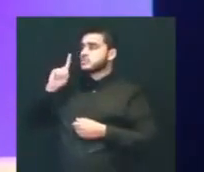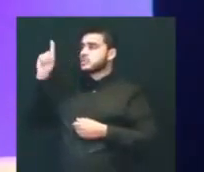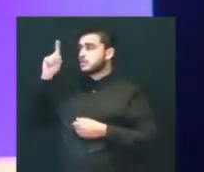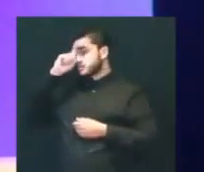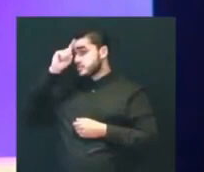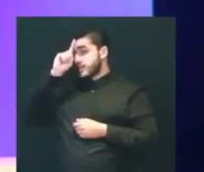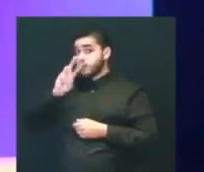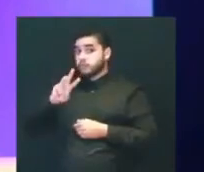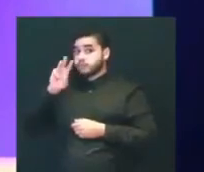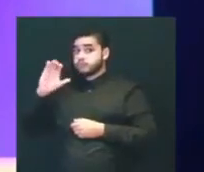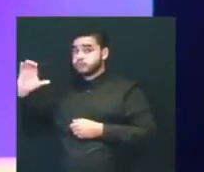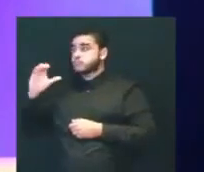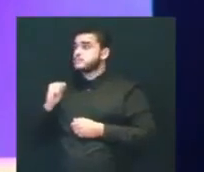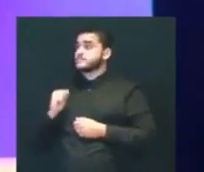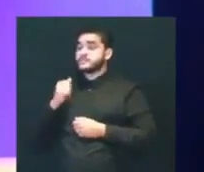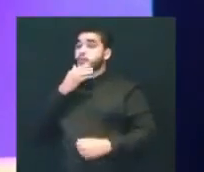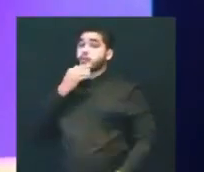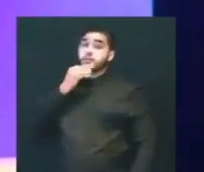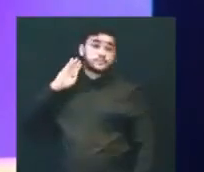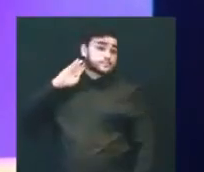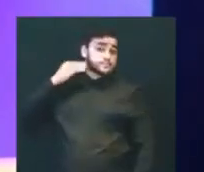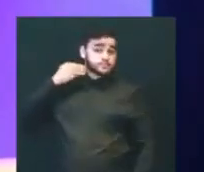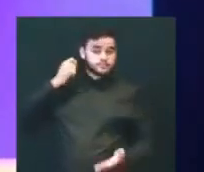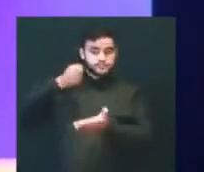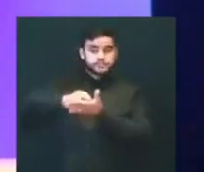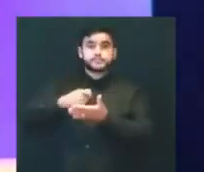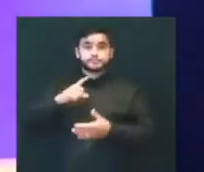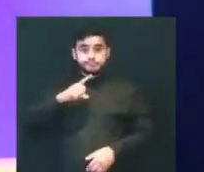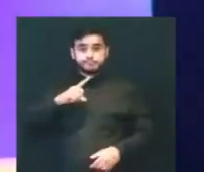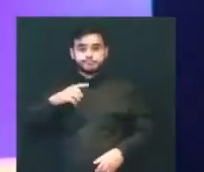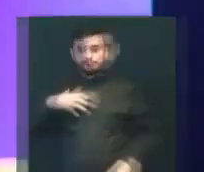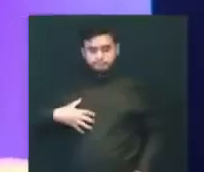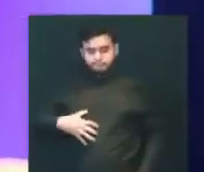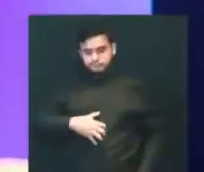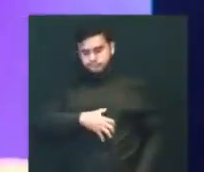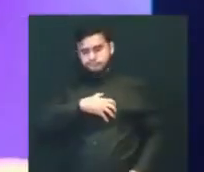Clínicas, que era um juiz que estava fazendo transplante de medula e ele